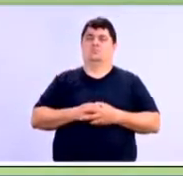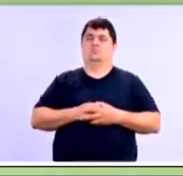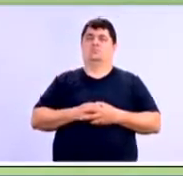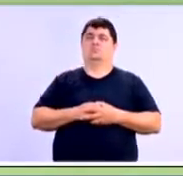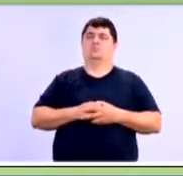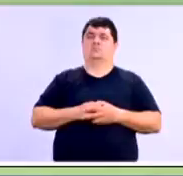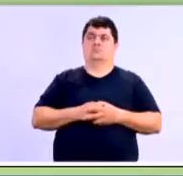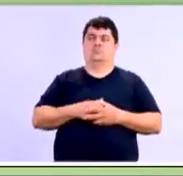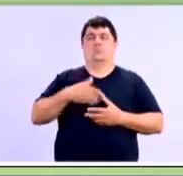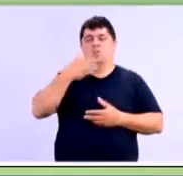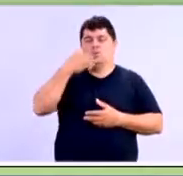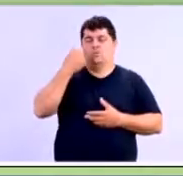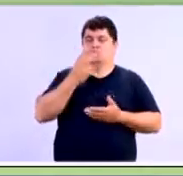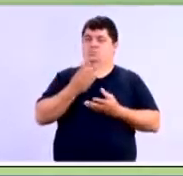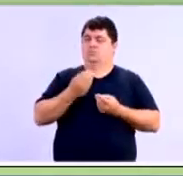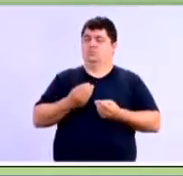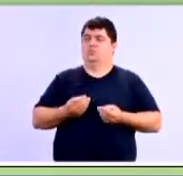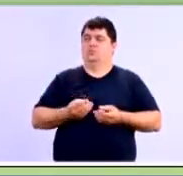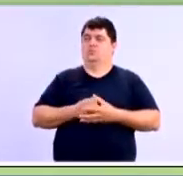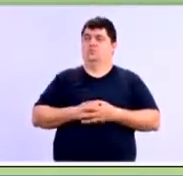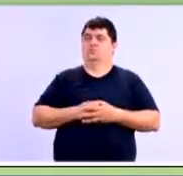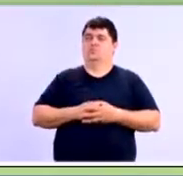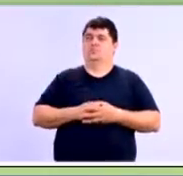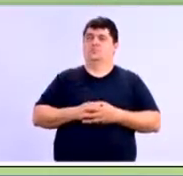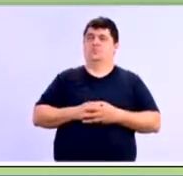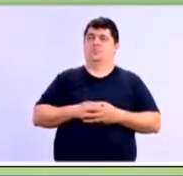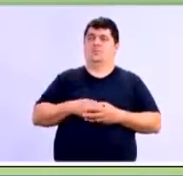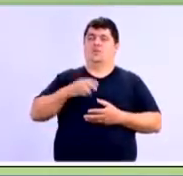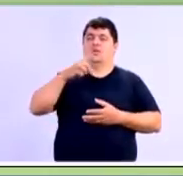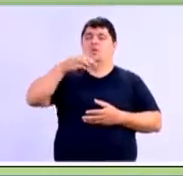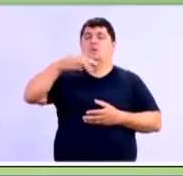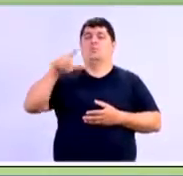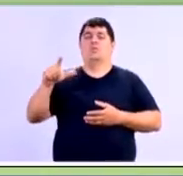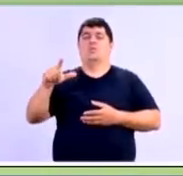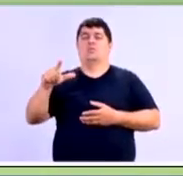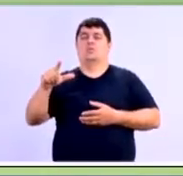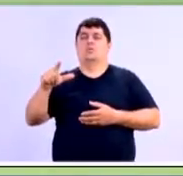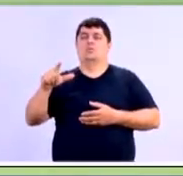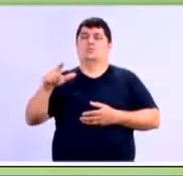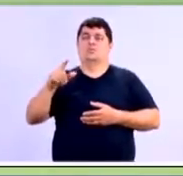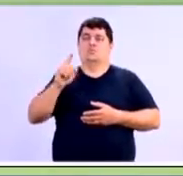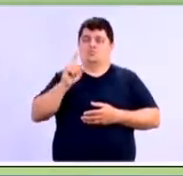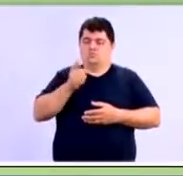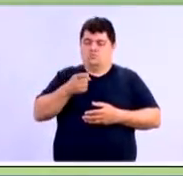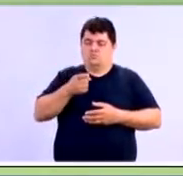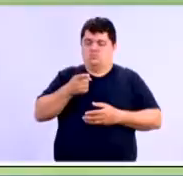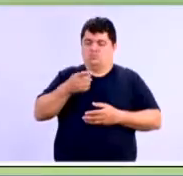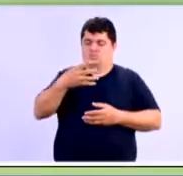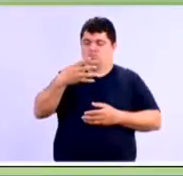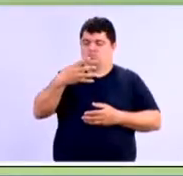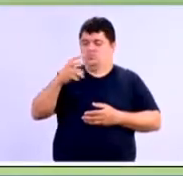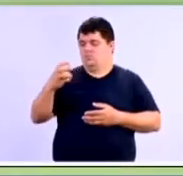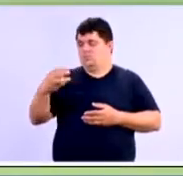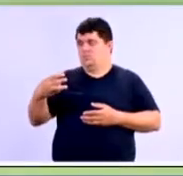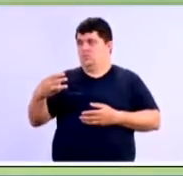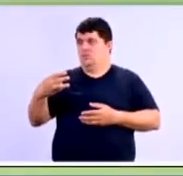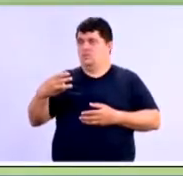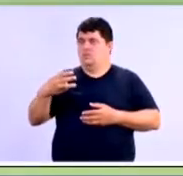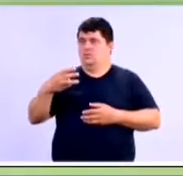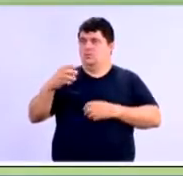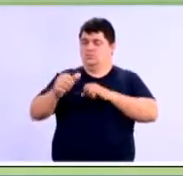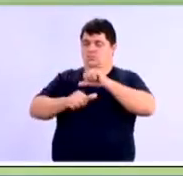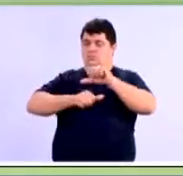índice melhorou. E a margem líquida? Era 1,43. Foi para